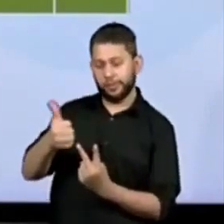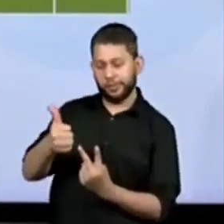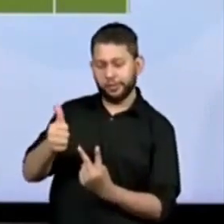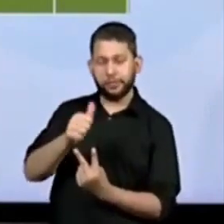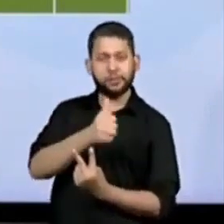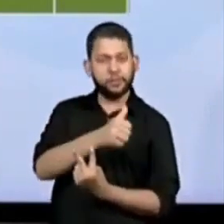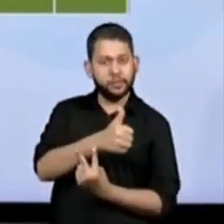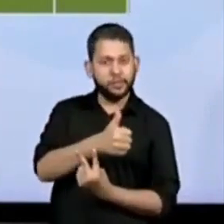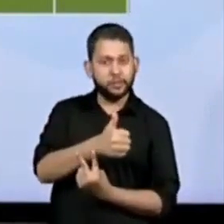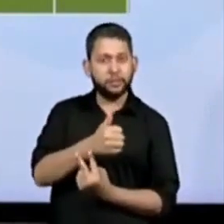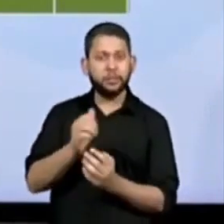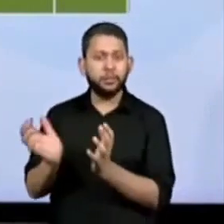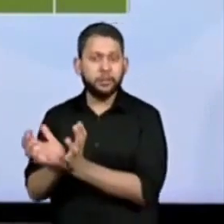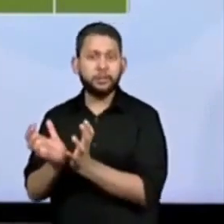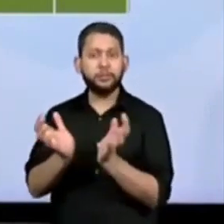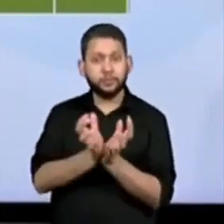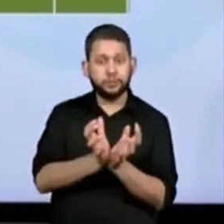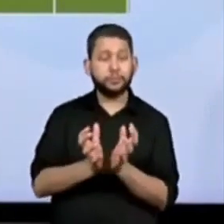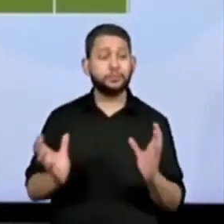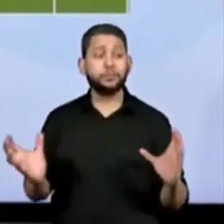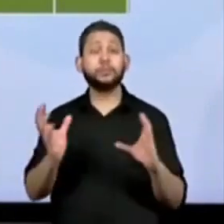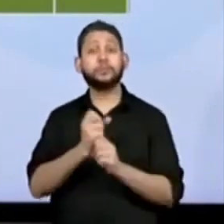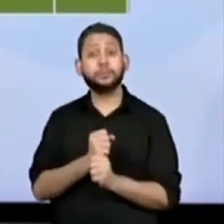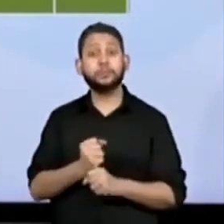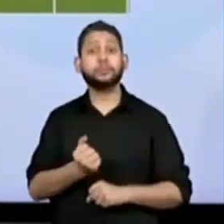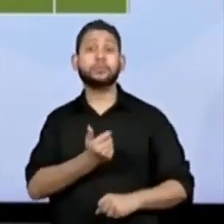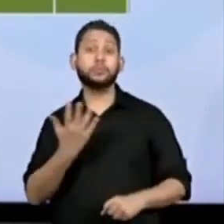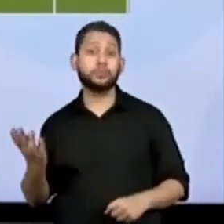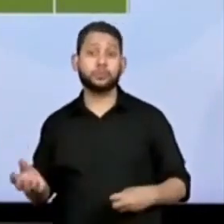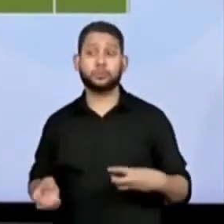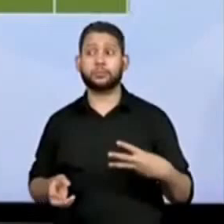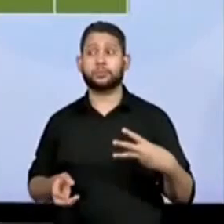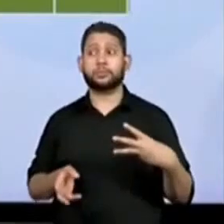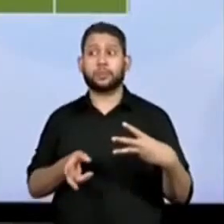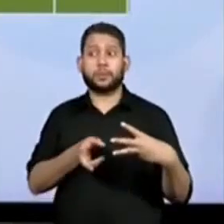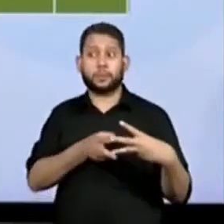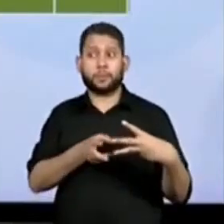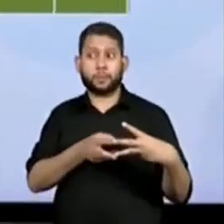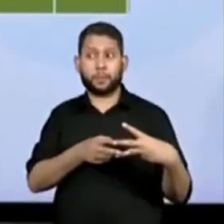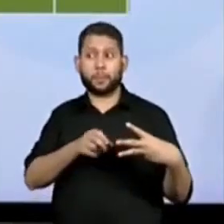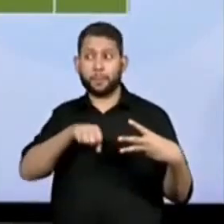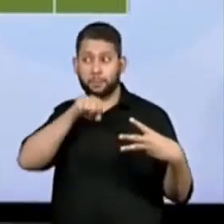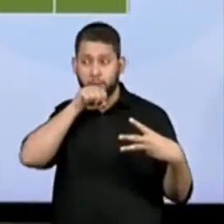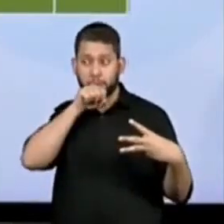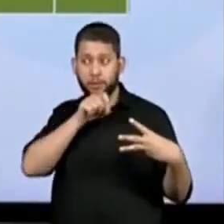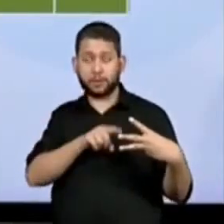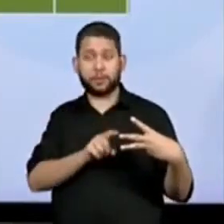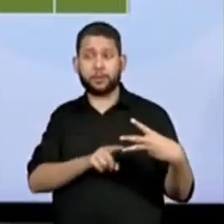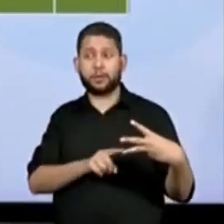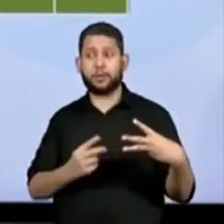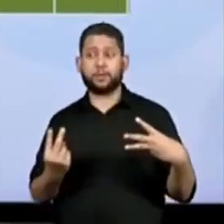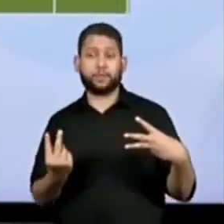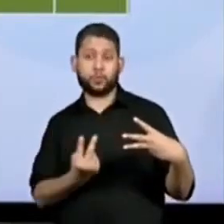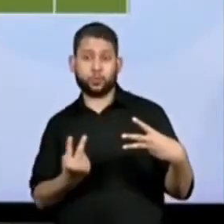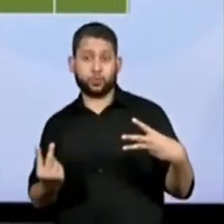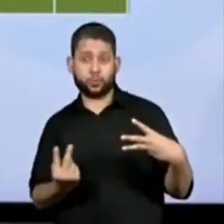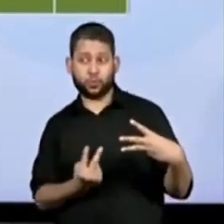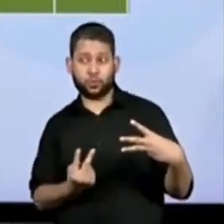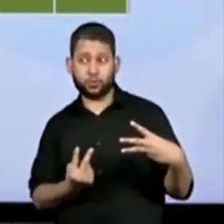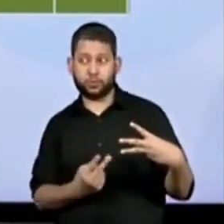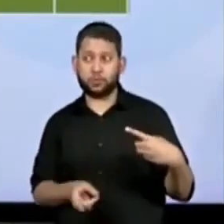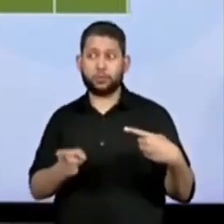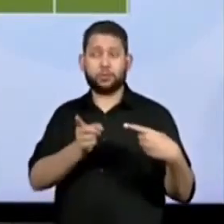grupos de 11 então quem fica com essa fileira aqui no meio é quem é